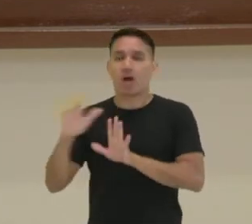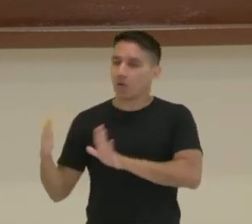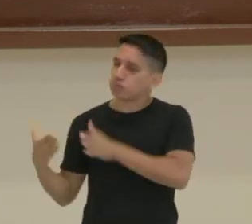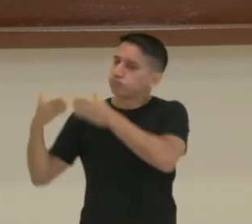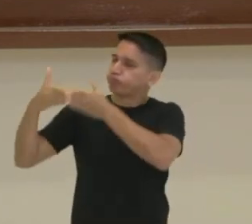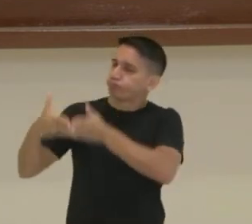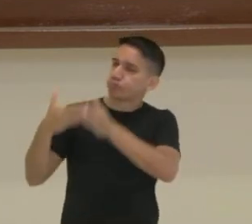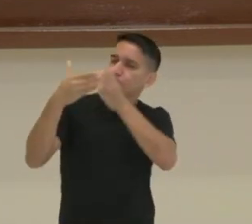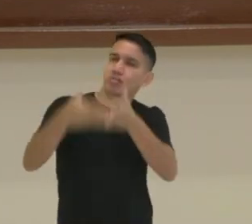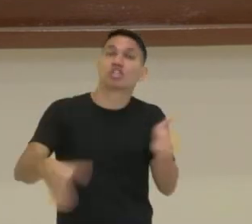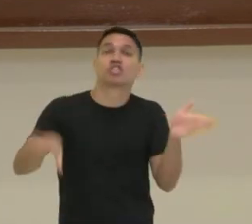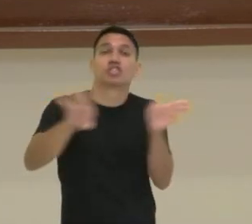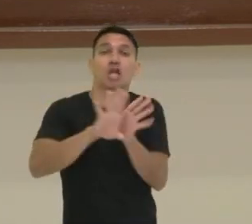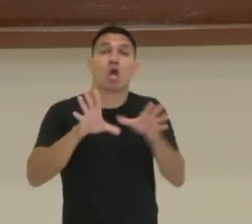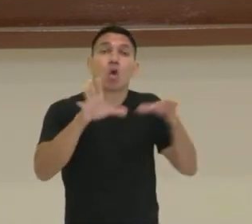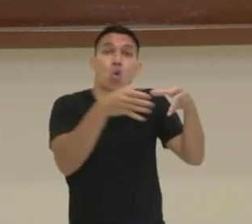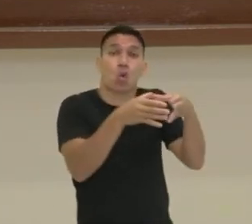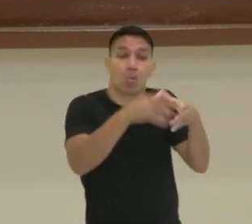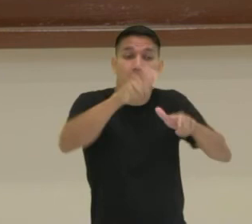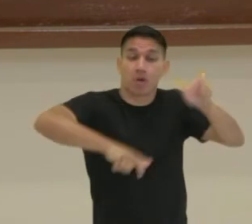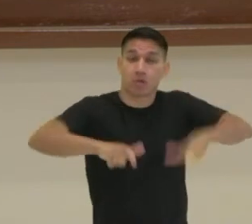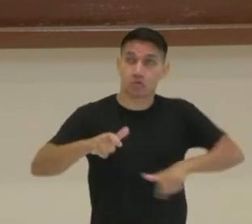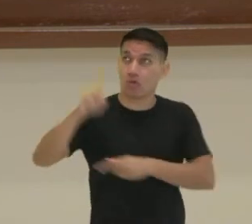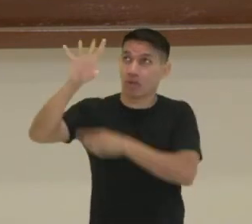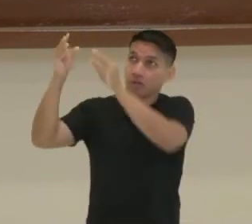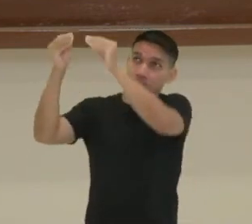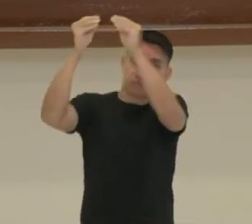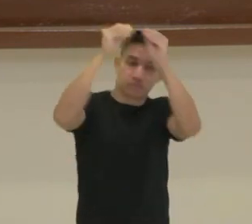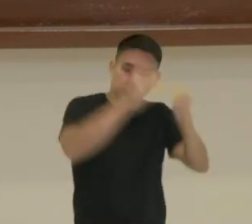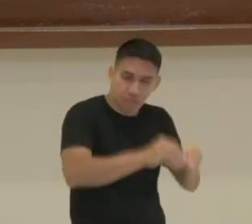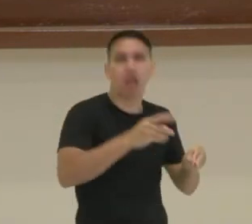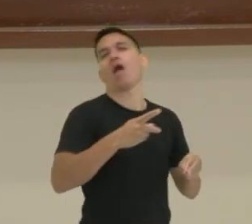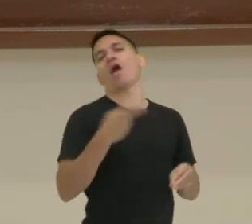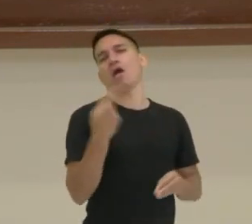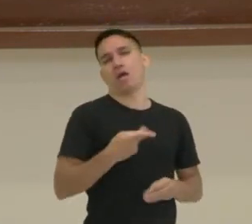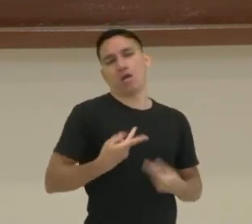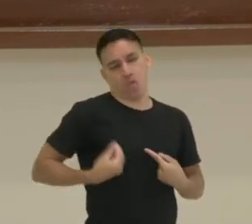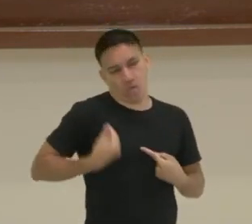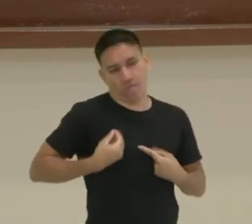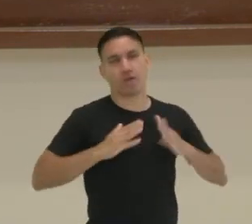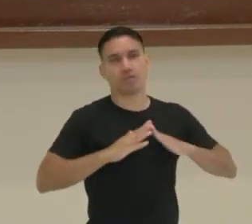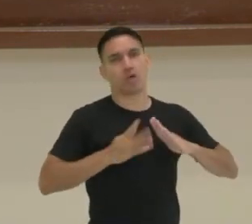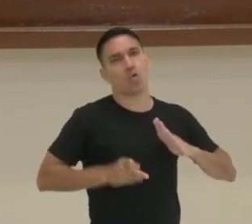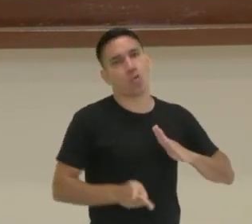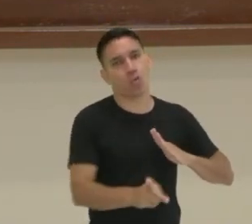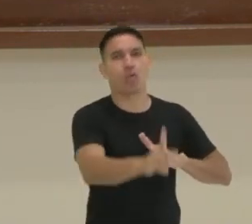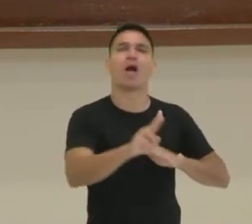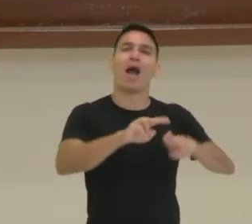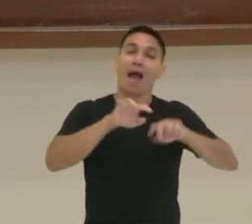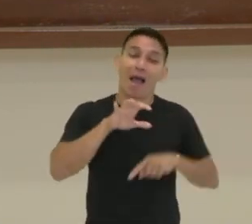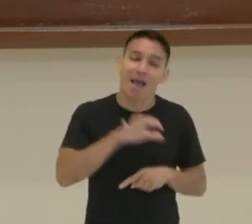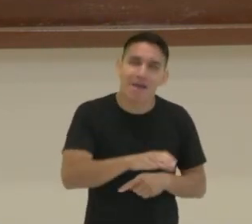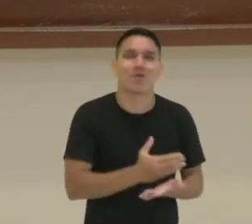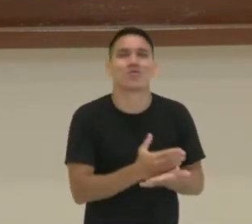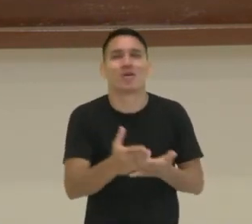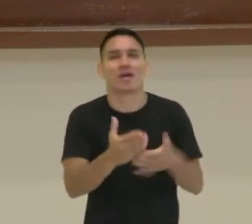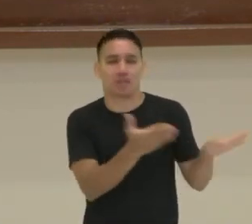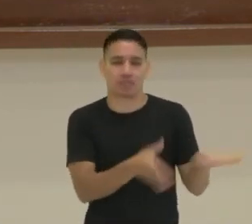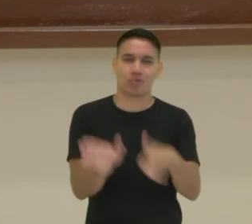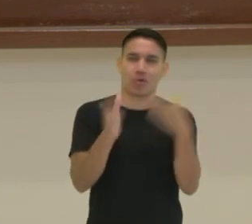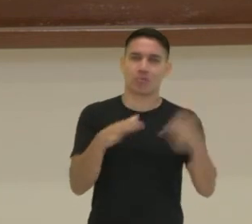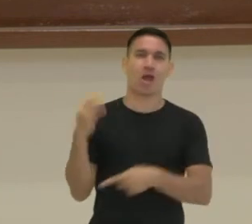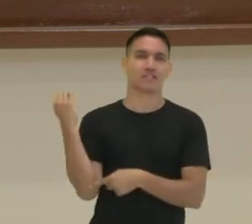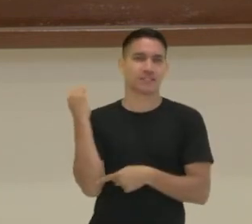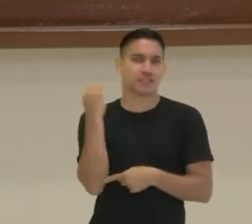Brasil, né? E passar a produzir aqui também. E aí é que vai começar então a produção da cana-de-açúcar,